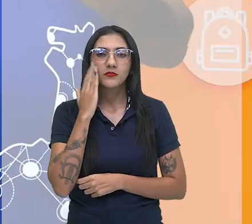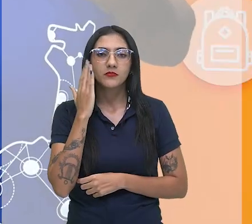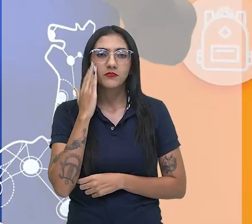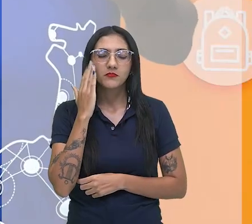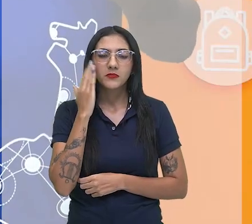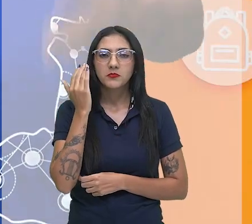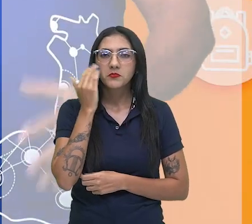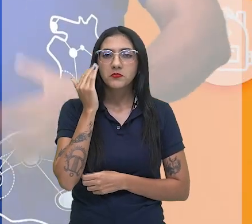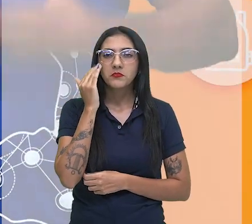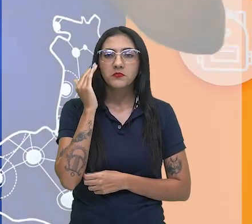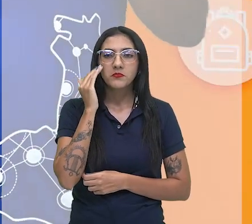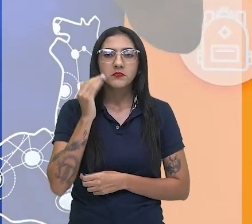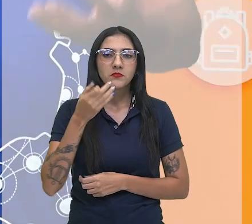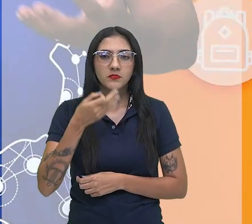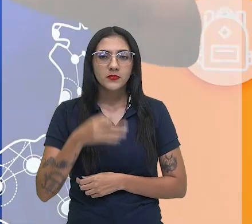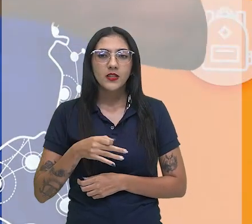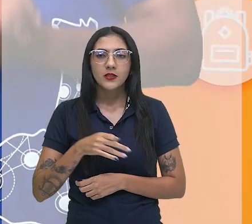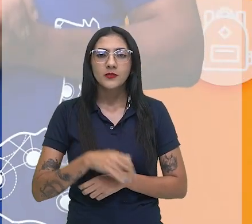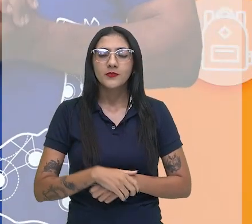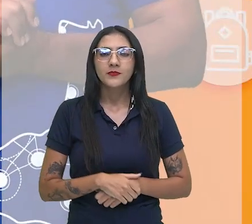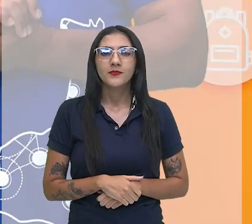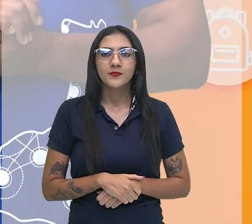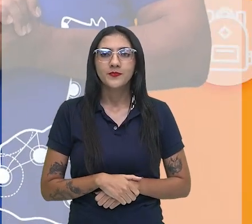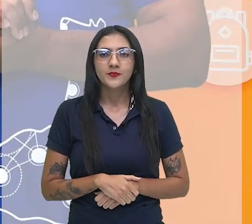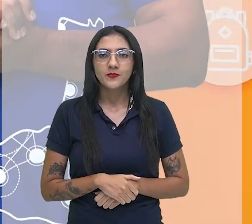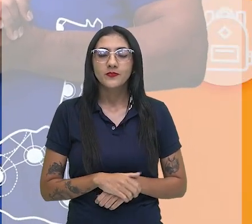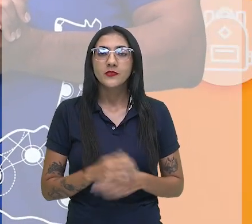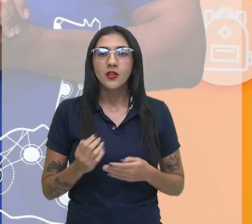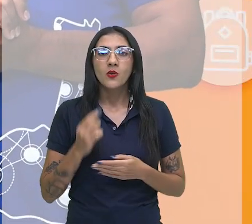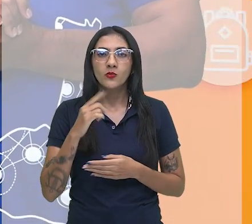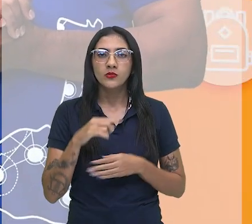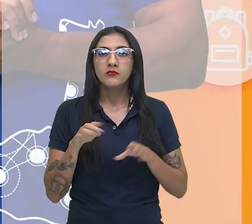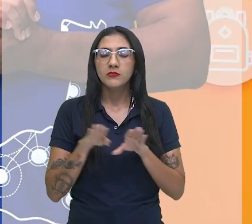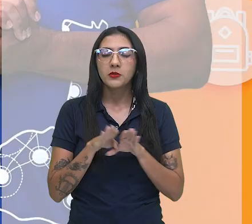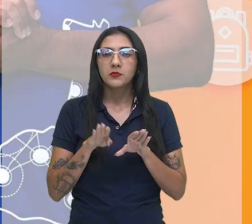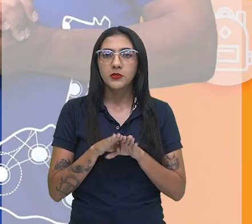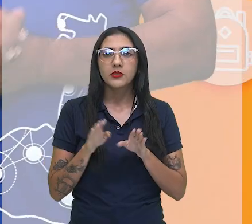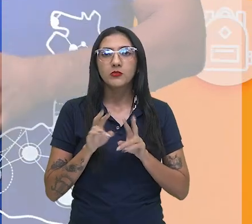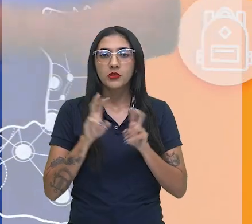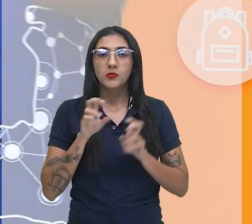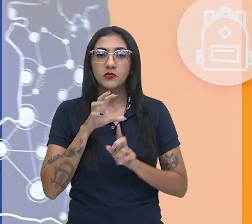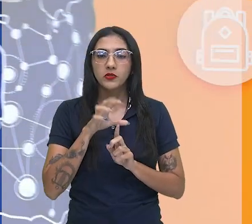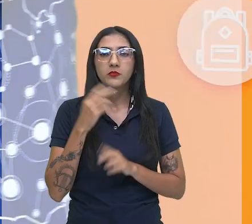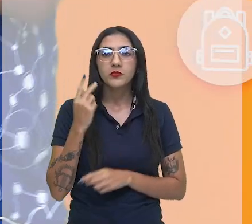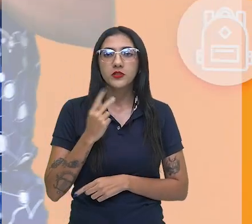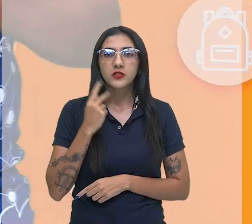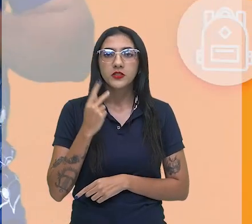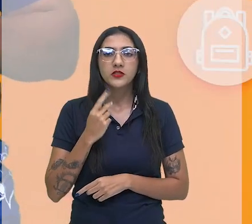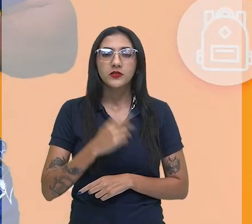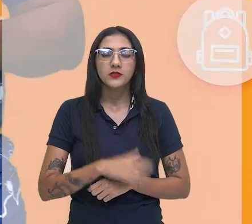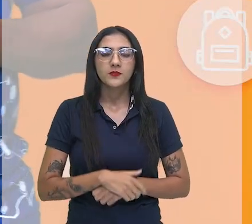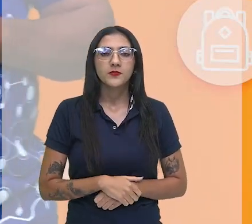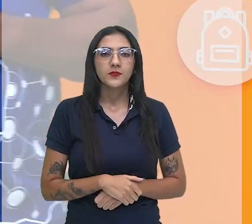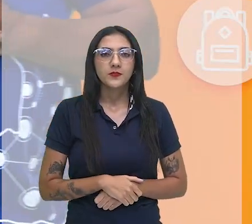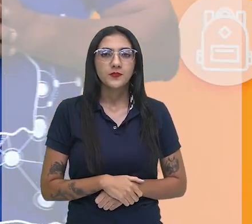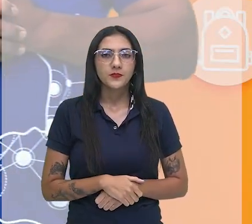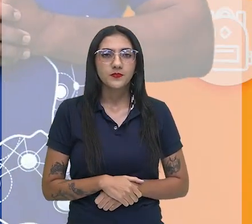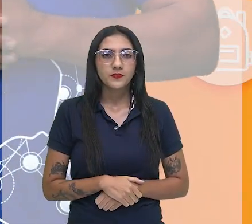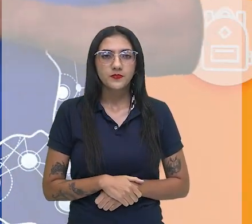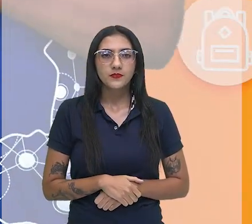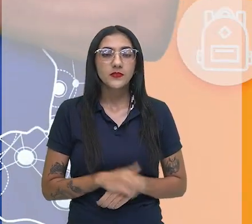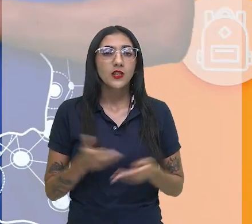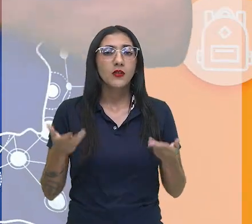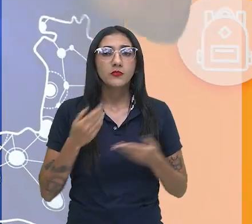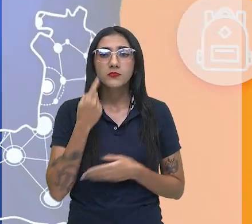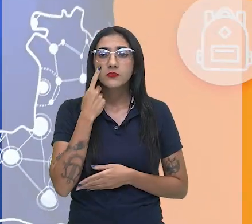humanos, né? Então, também é uma forma de engajamento político. Vamos chamar agora a atenção para a juventude.